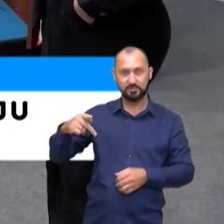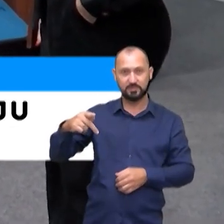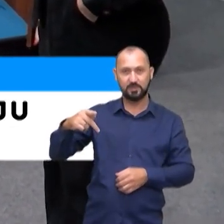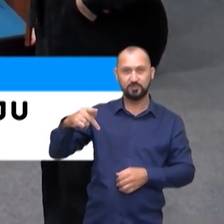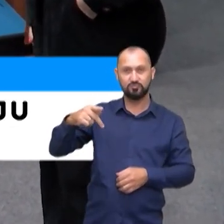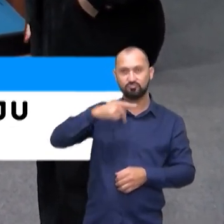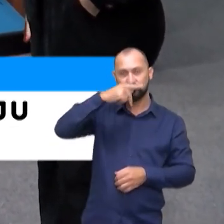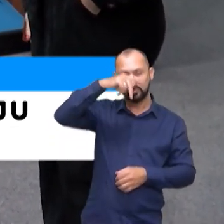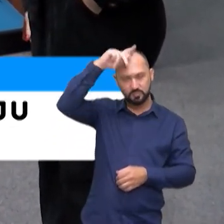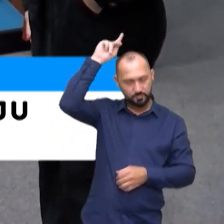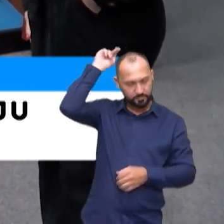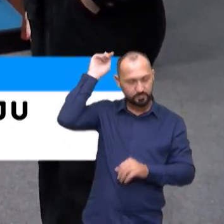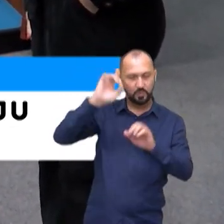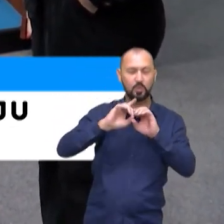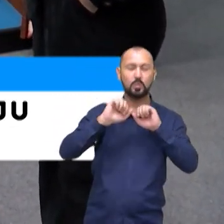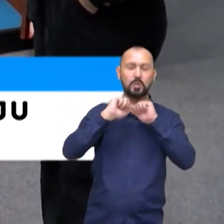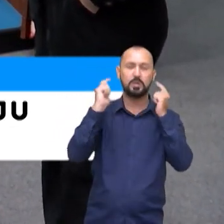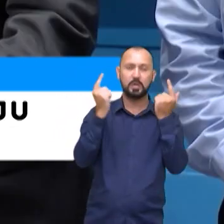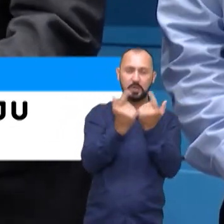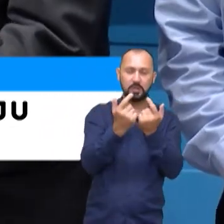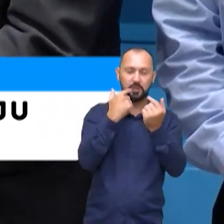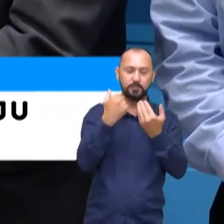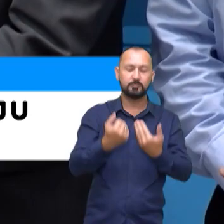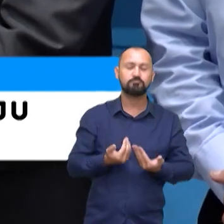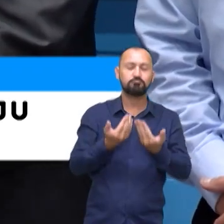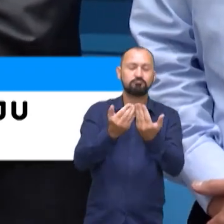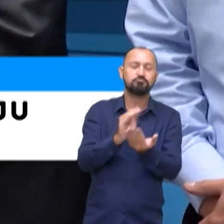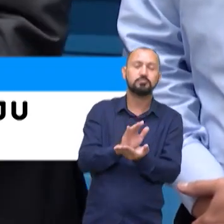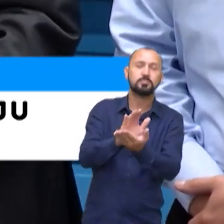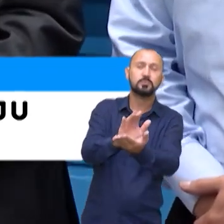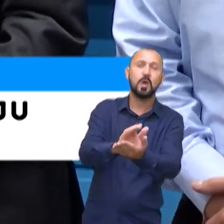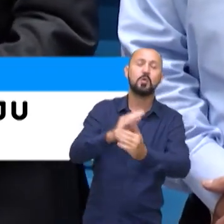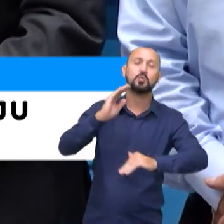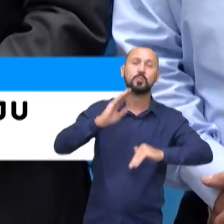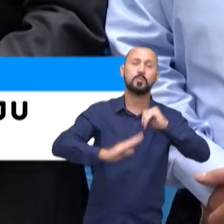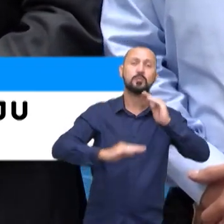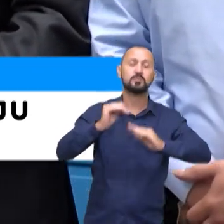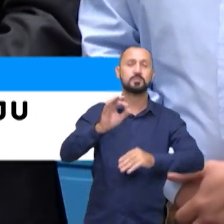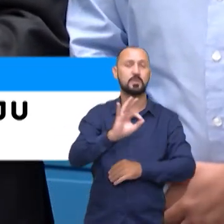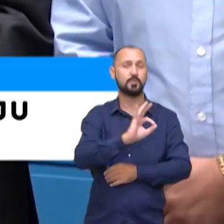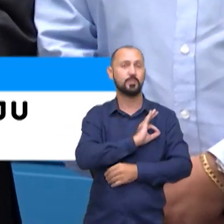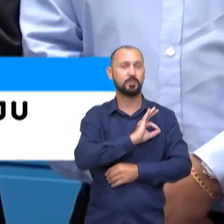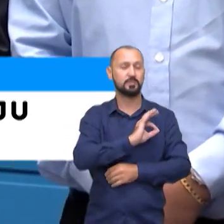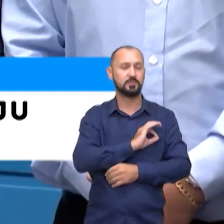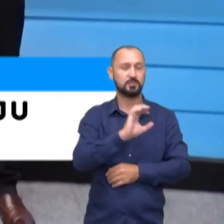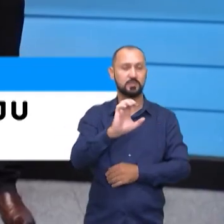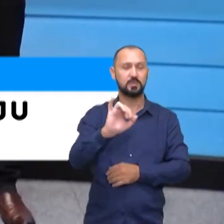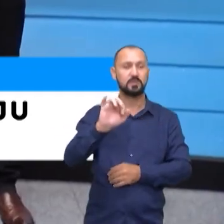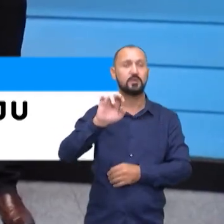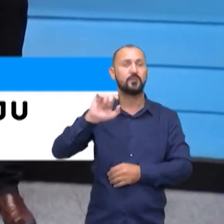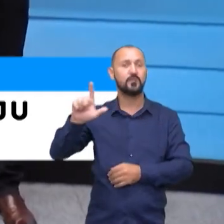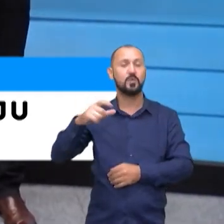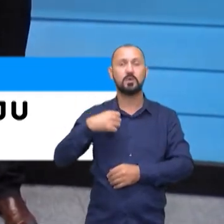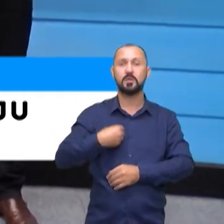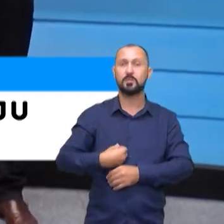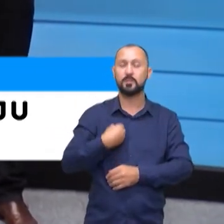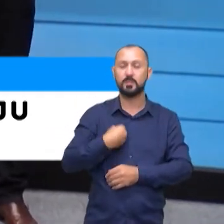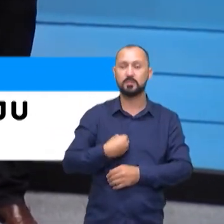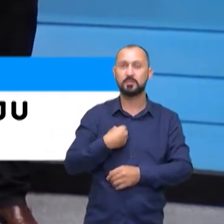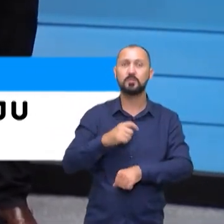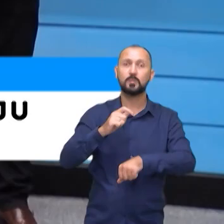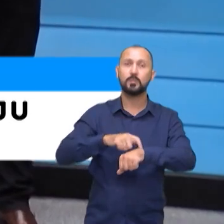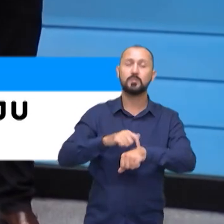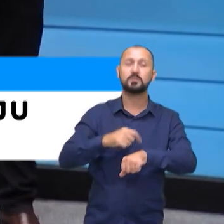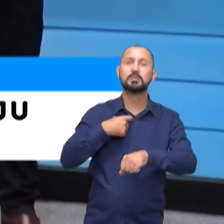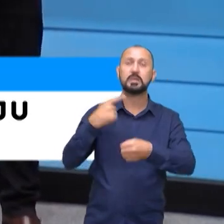Estadual, deputado Paulo Correia, do PSDB, entregou moções de congratulação aos servidores da Polícia Civil que participaram da